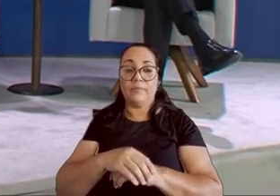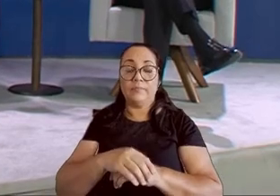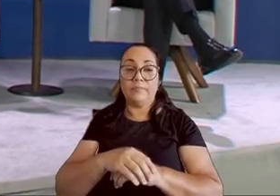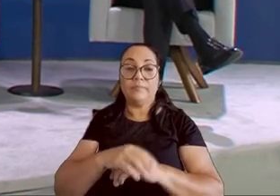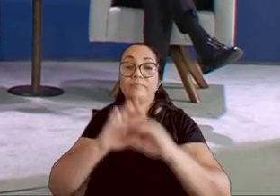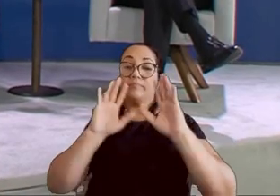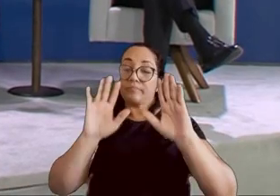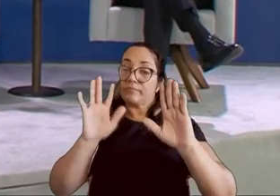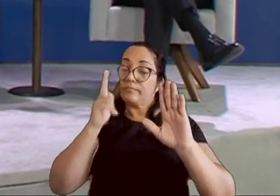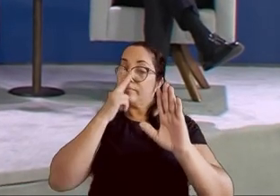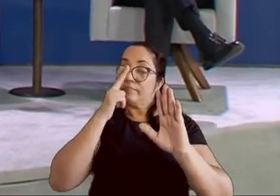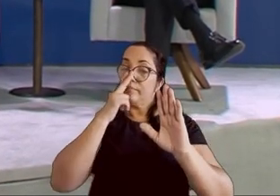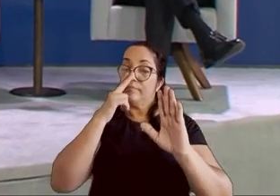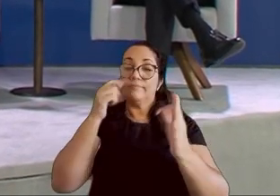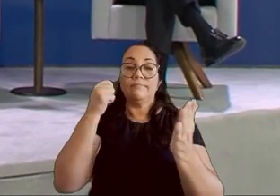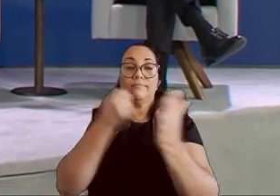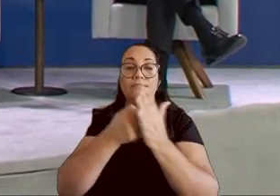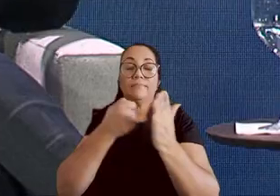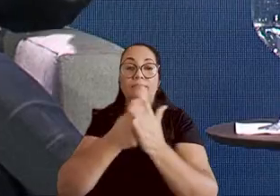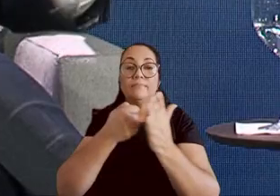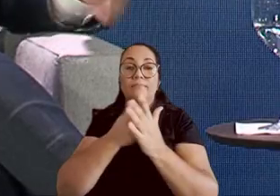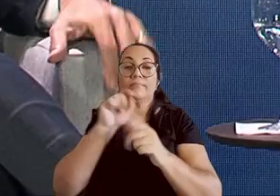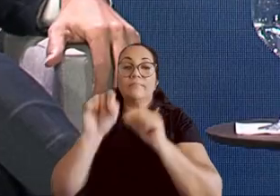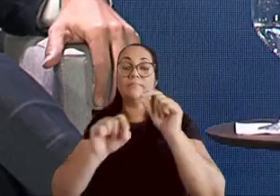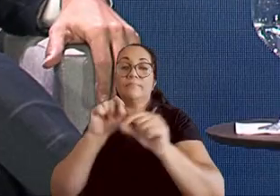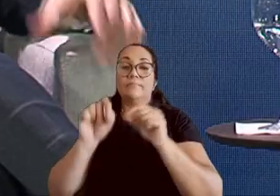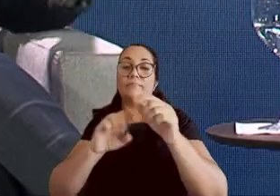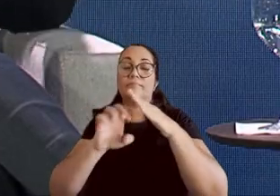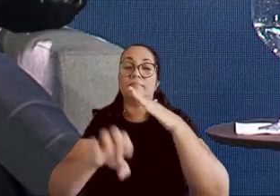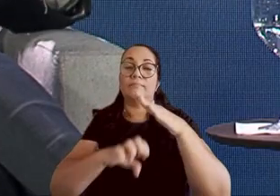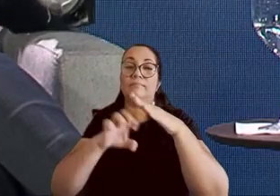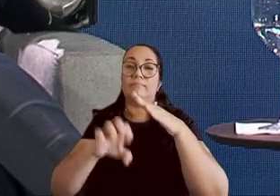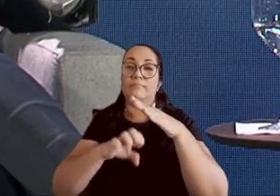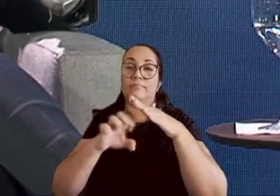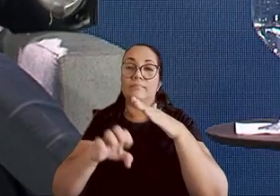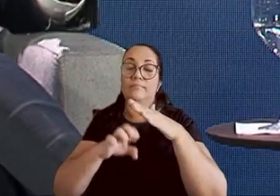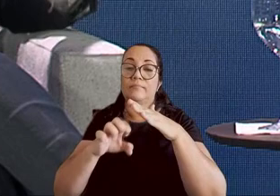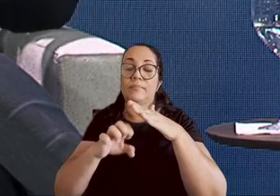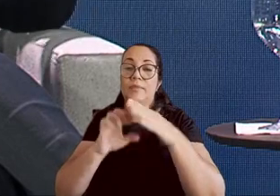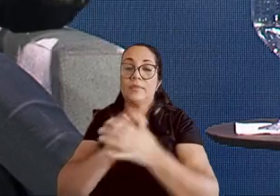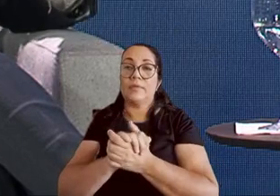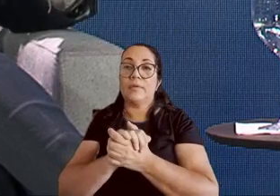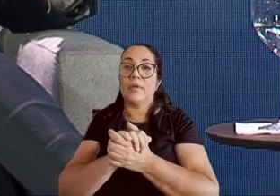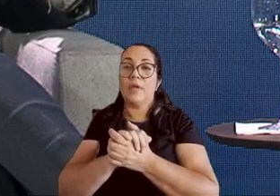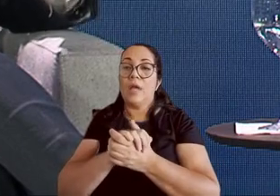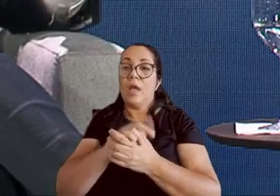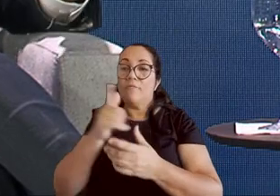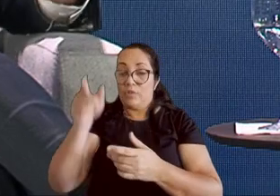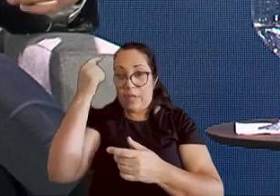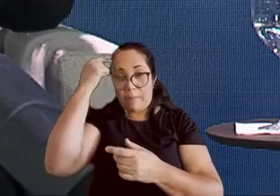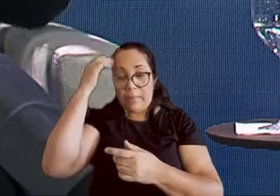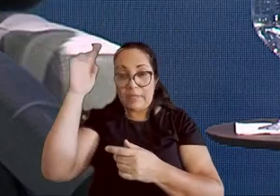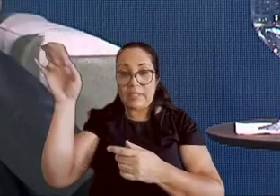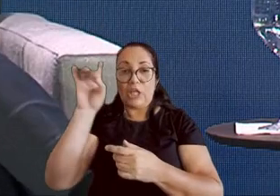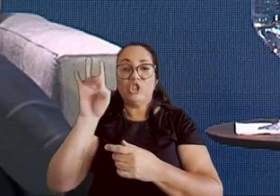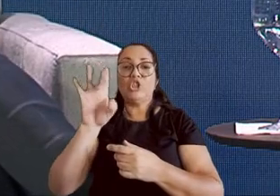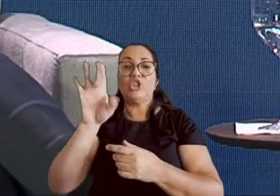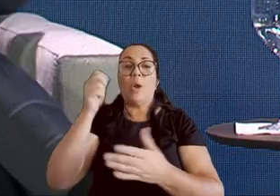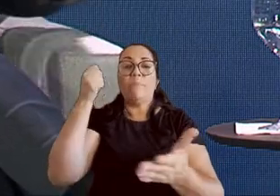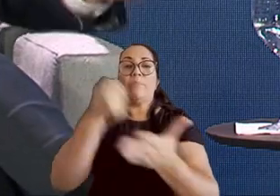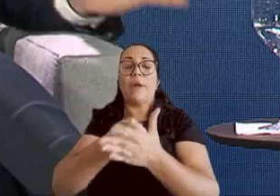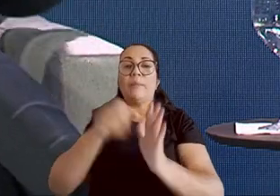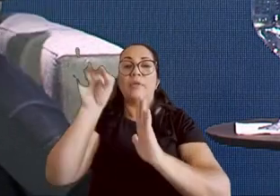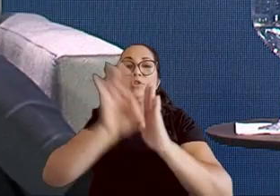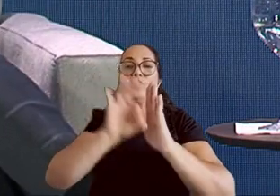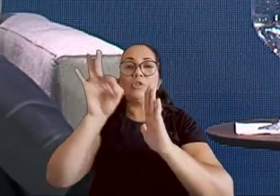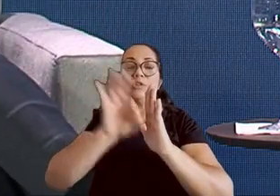que o título público tá pagando para tornar o investimento interessante Será que é só questão tributária ou tem que ter algo mais né acho que nós estamos caminhando